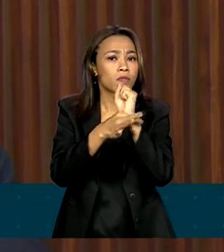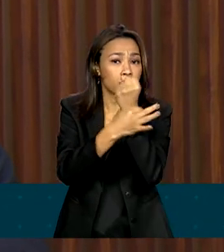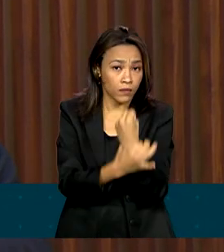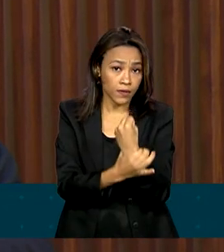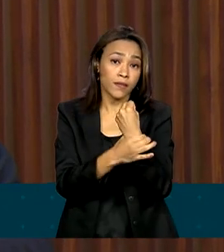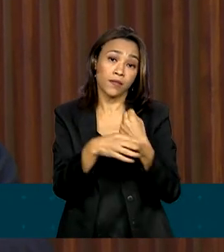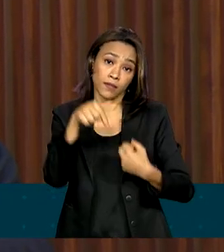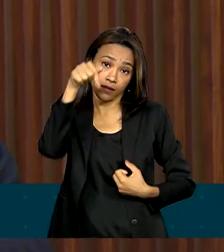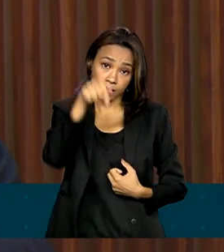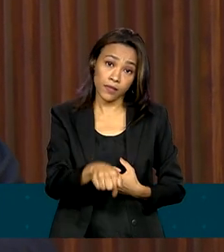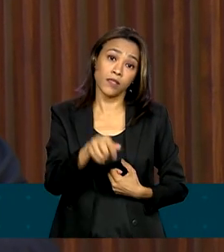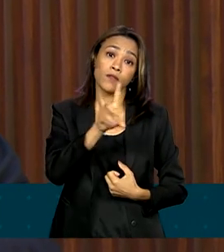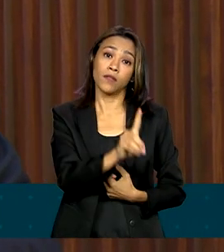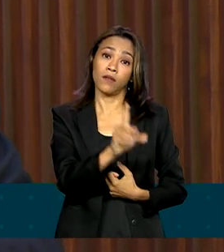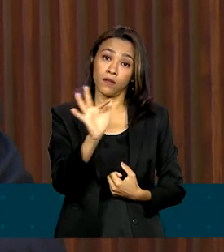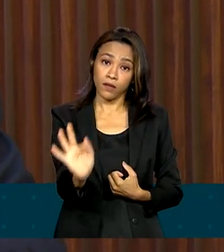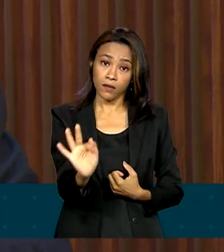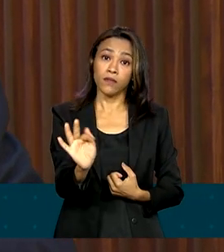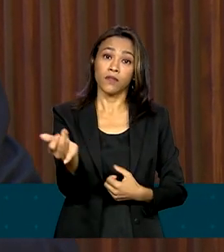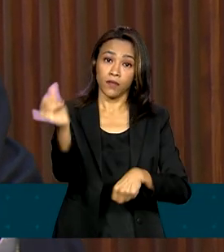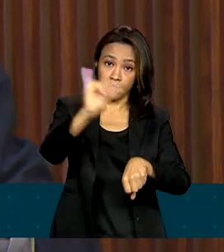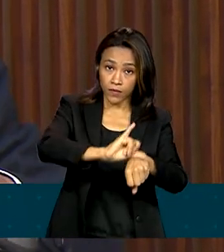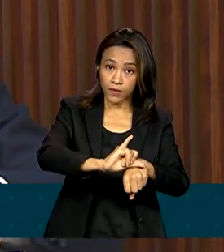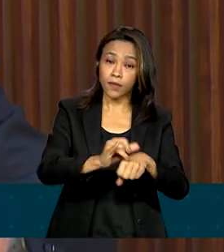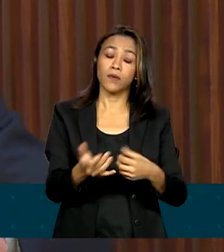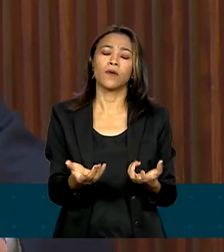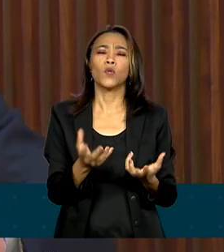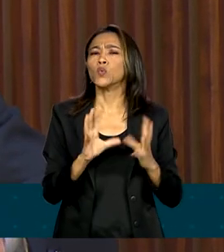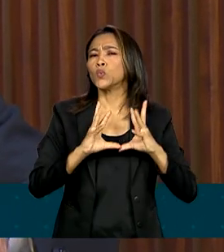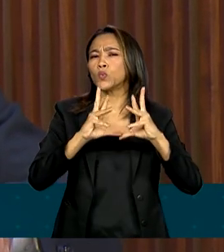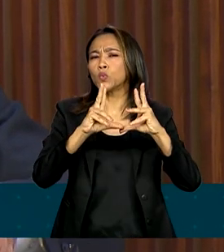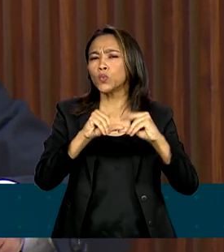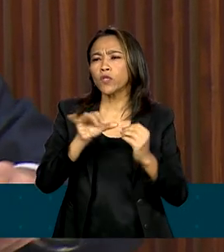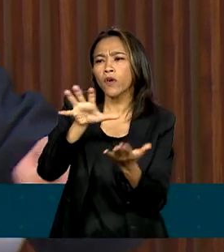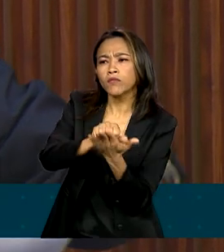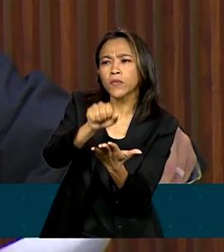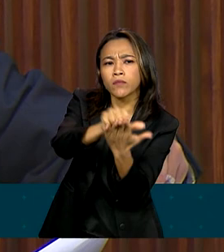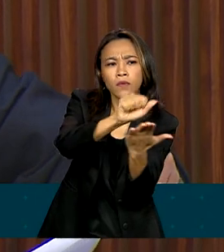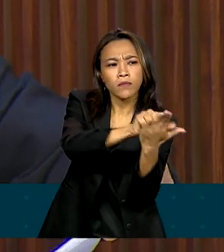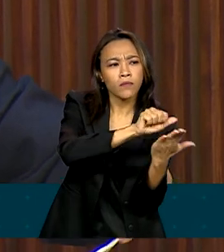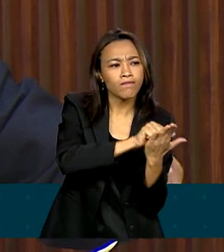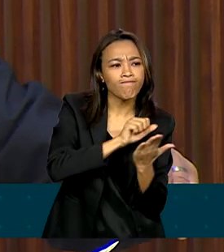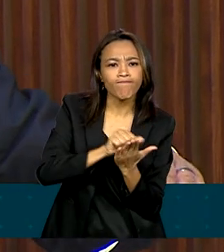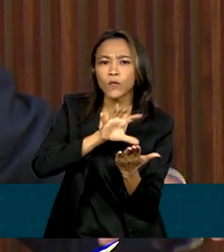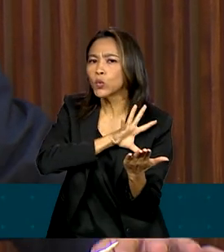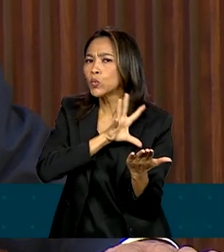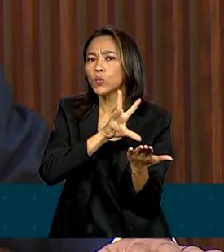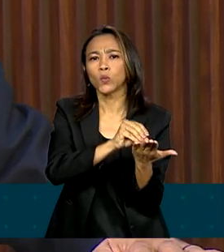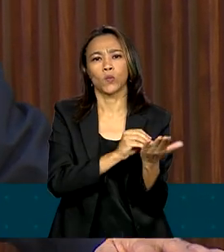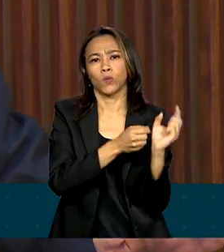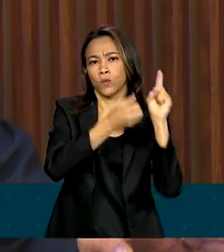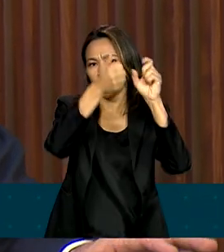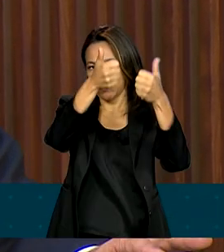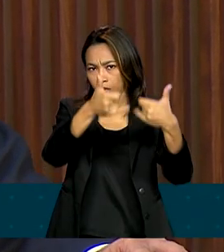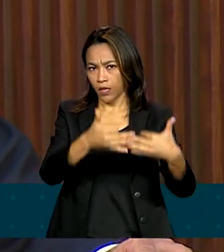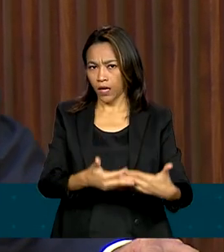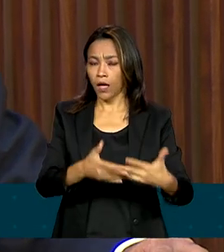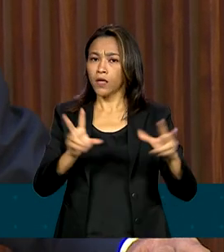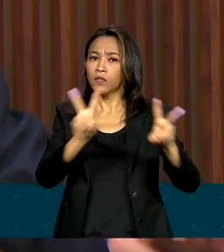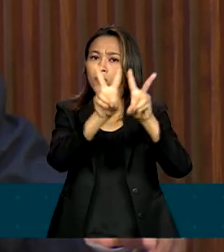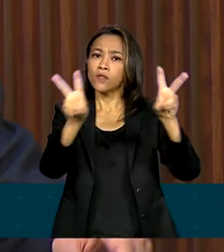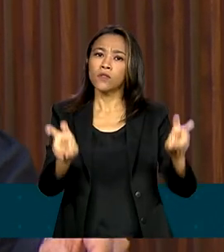na capital, no GDF, todo o processo de apuração que está sendo feito em relação aos